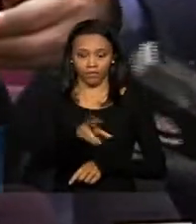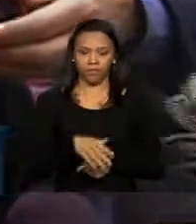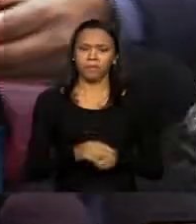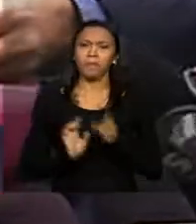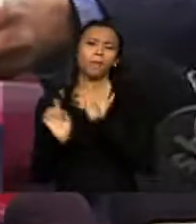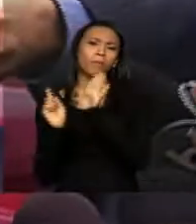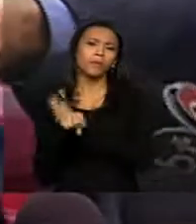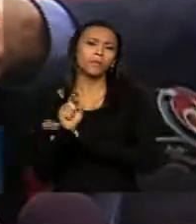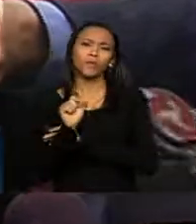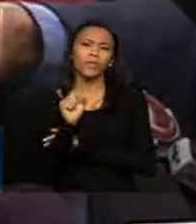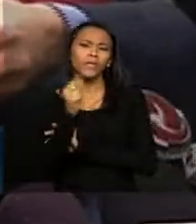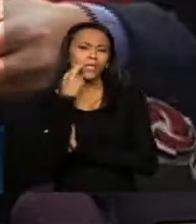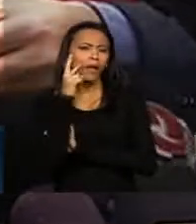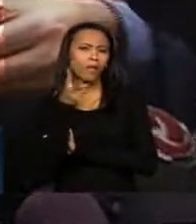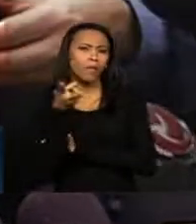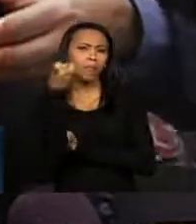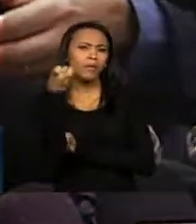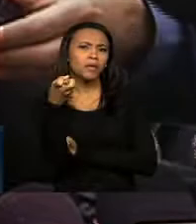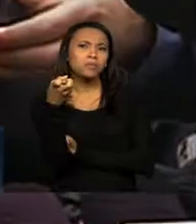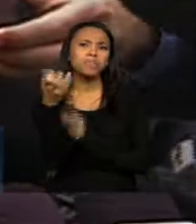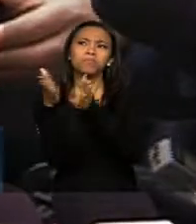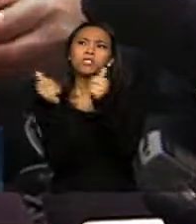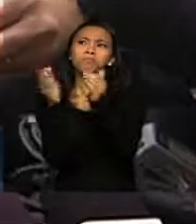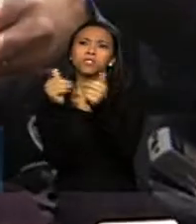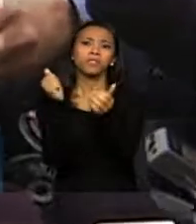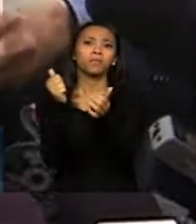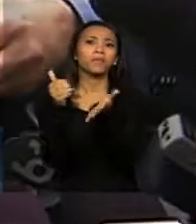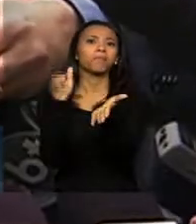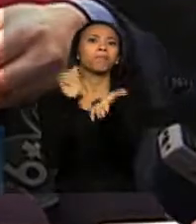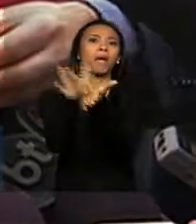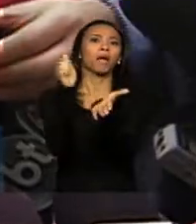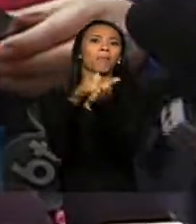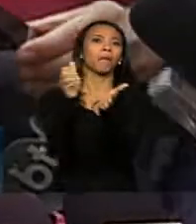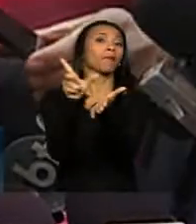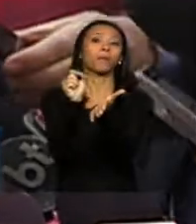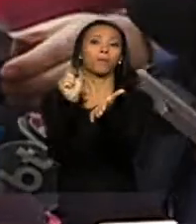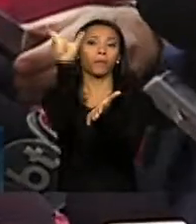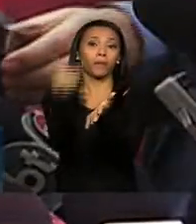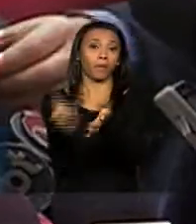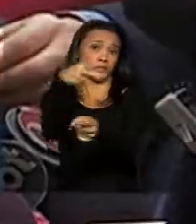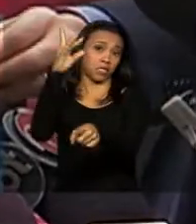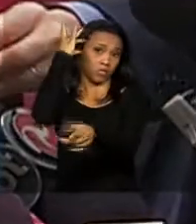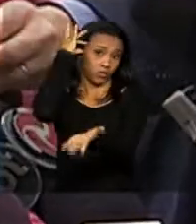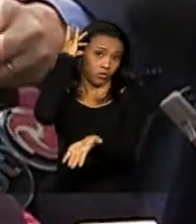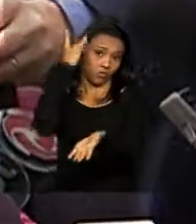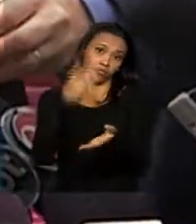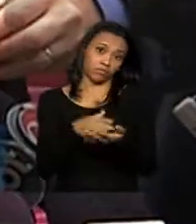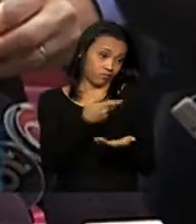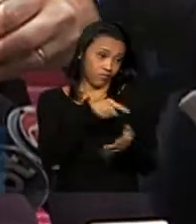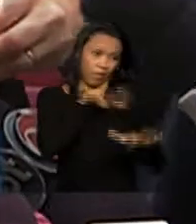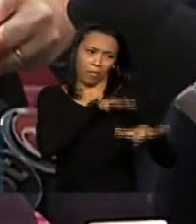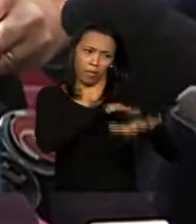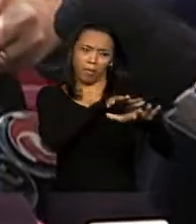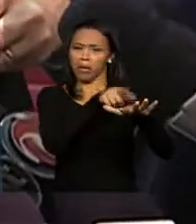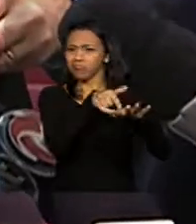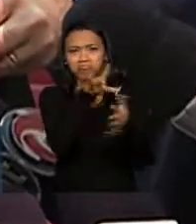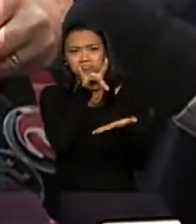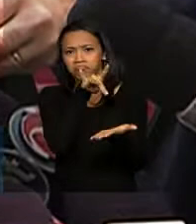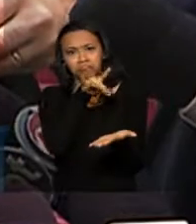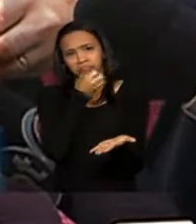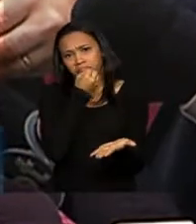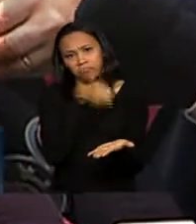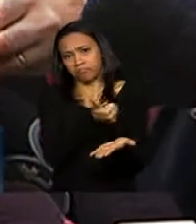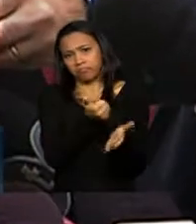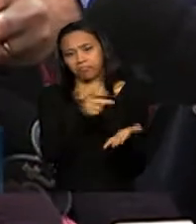agora das manifestações pedido de impit da presidente como em primeiro lugar as manifestações são legítimas né Não há coisa